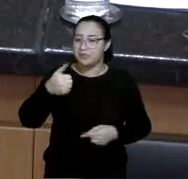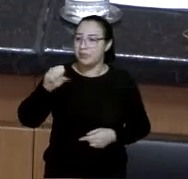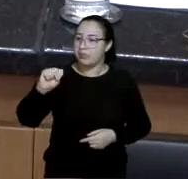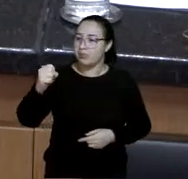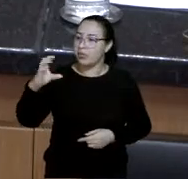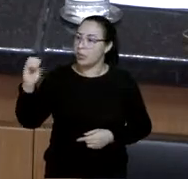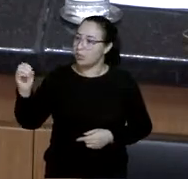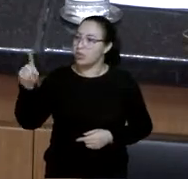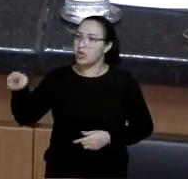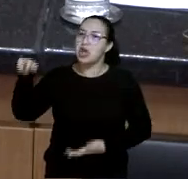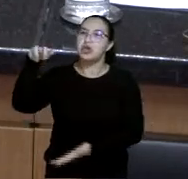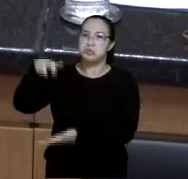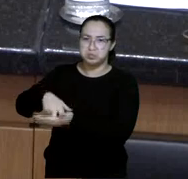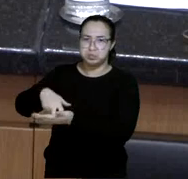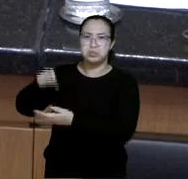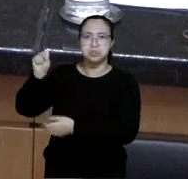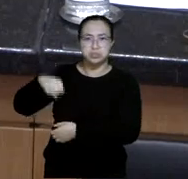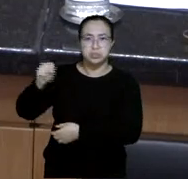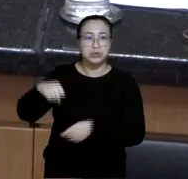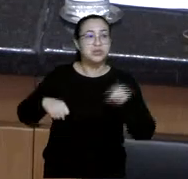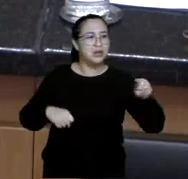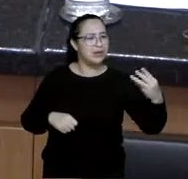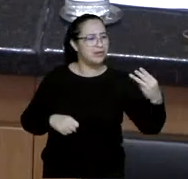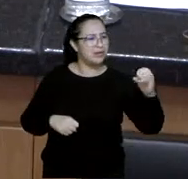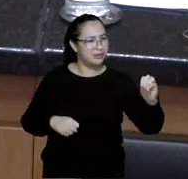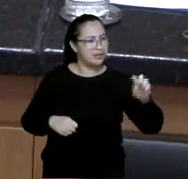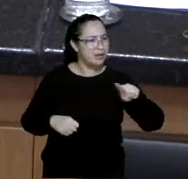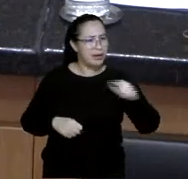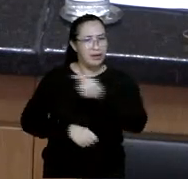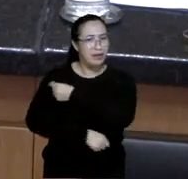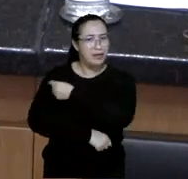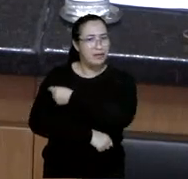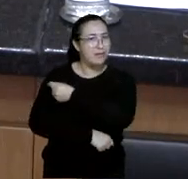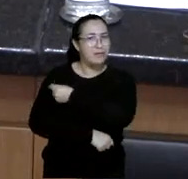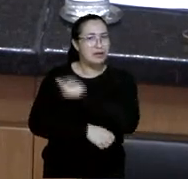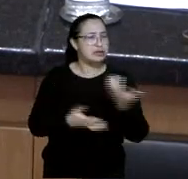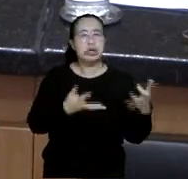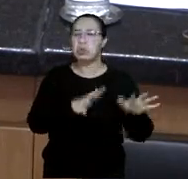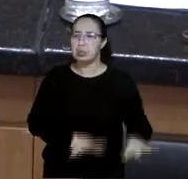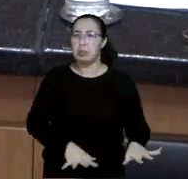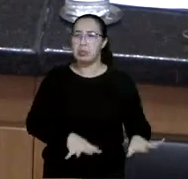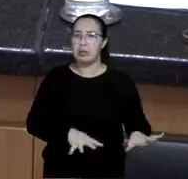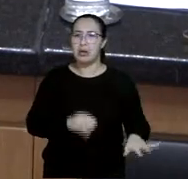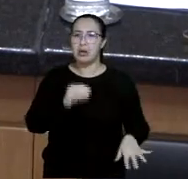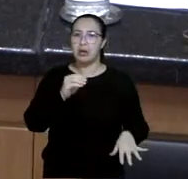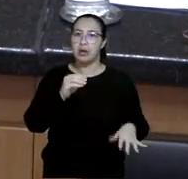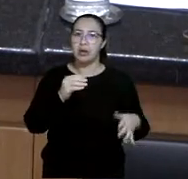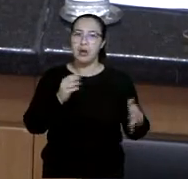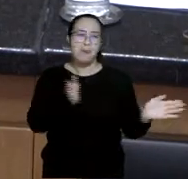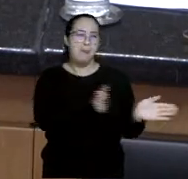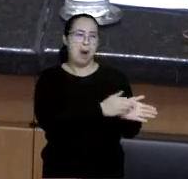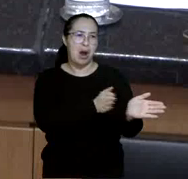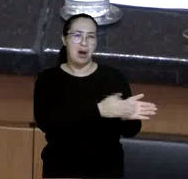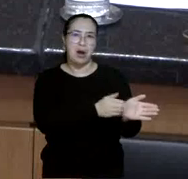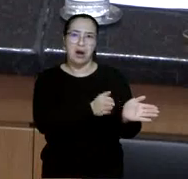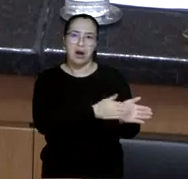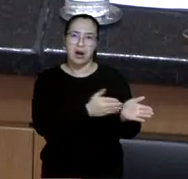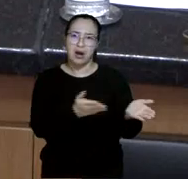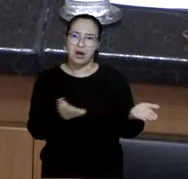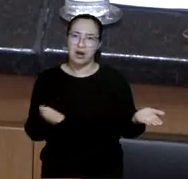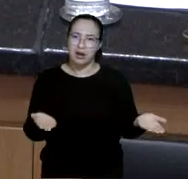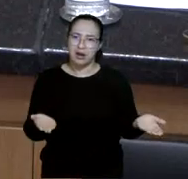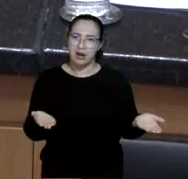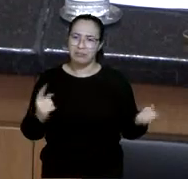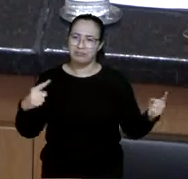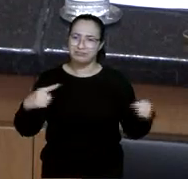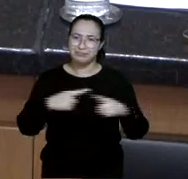nós penalizamos. Para 30 que não tomaram a vacina, nós aplaudimos. Esta é a